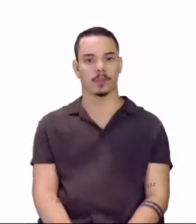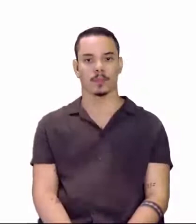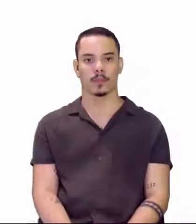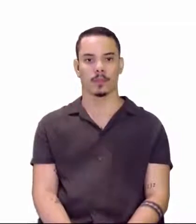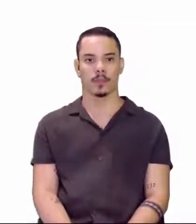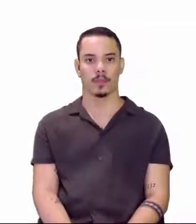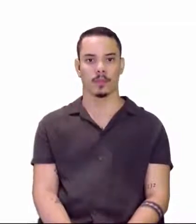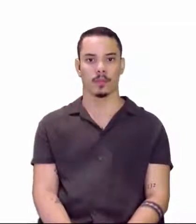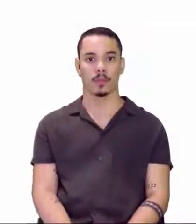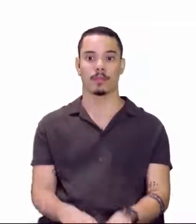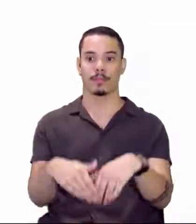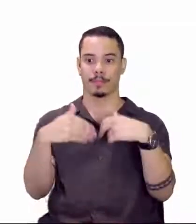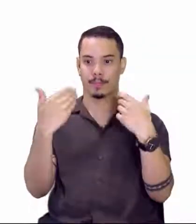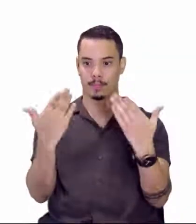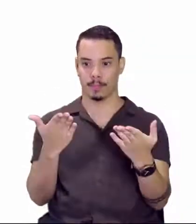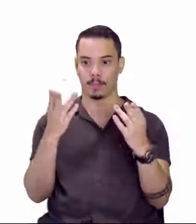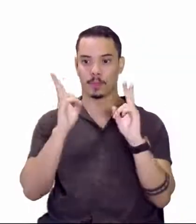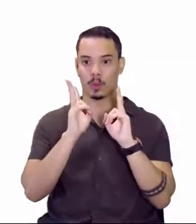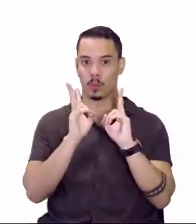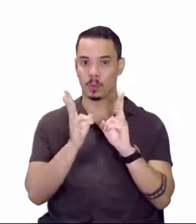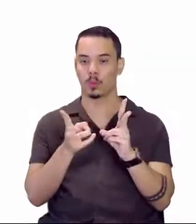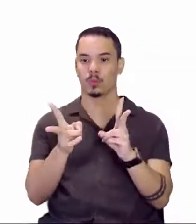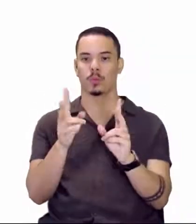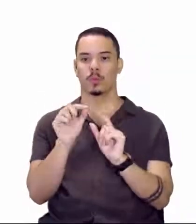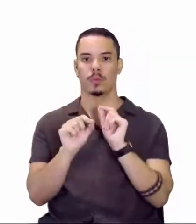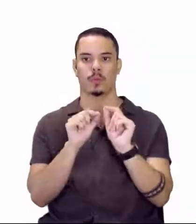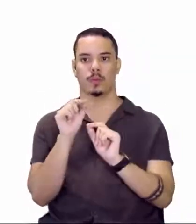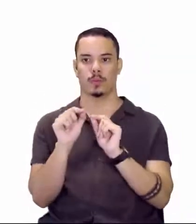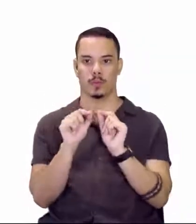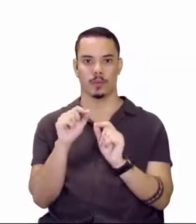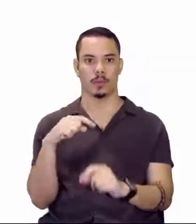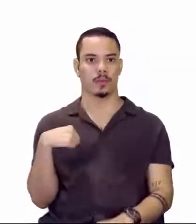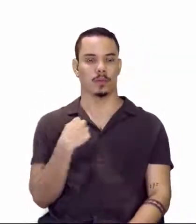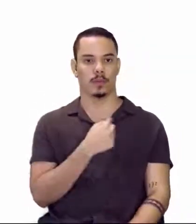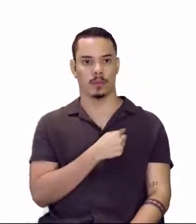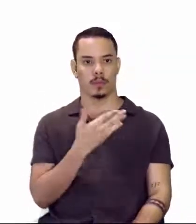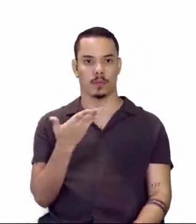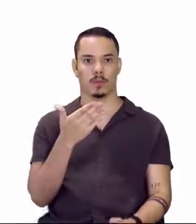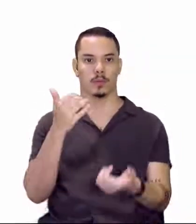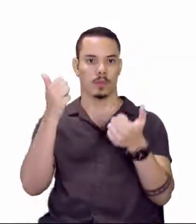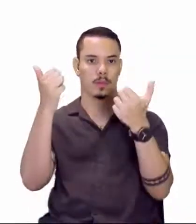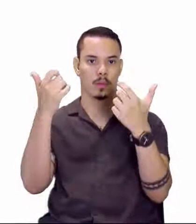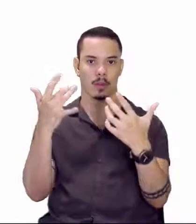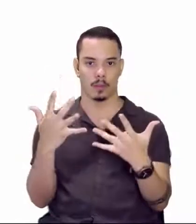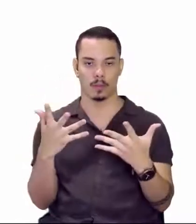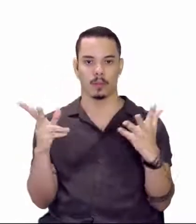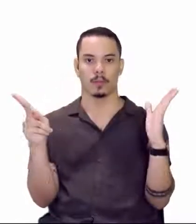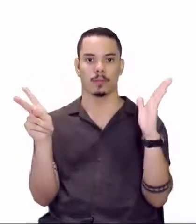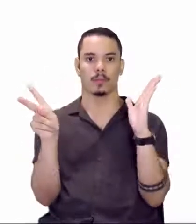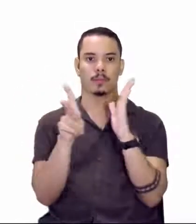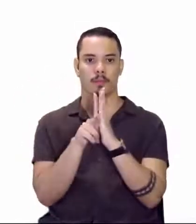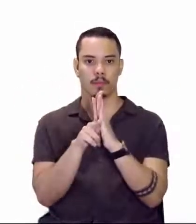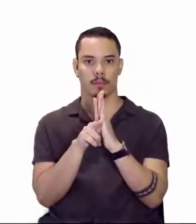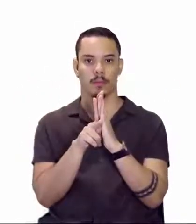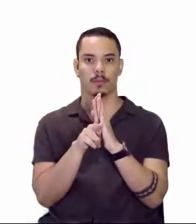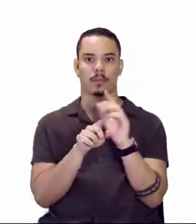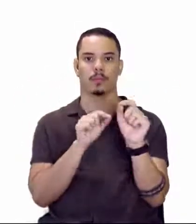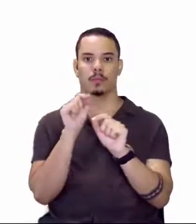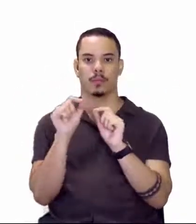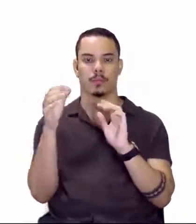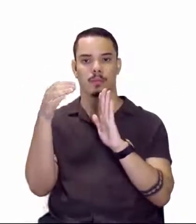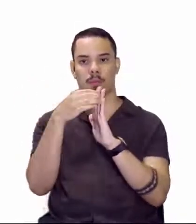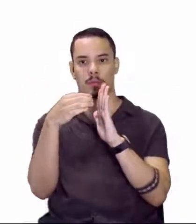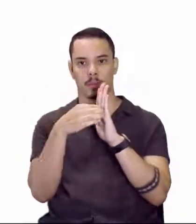E aí, dando continuidade, vamos partir para a